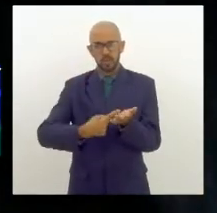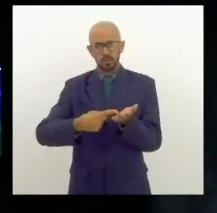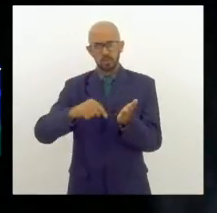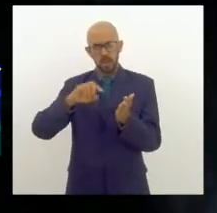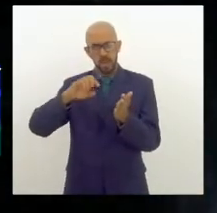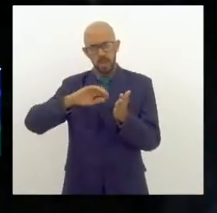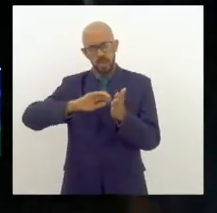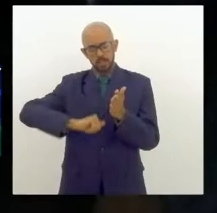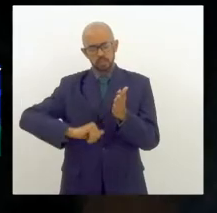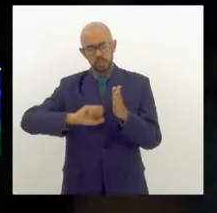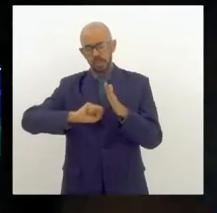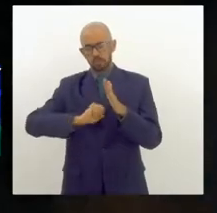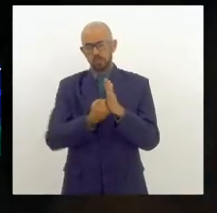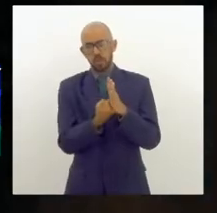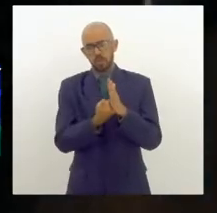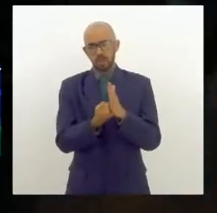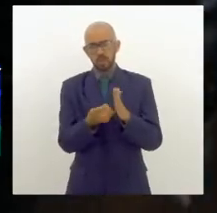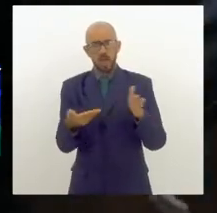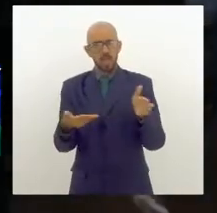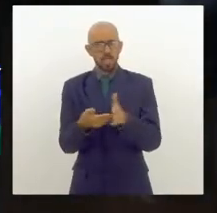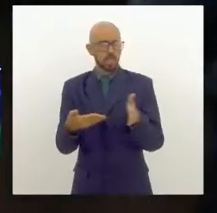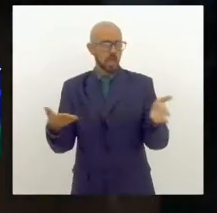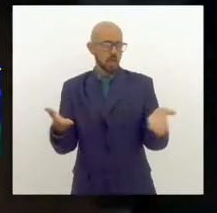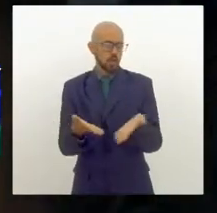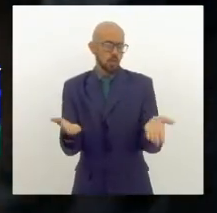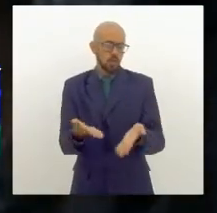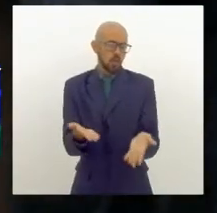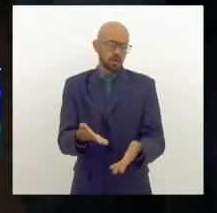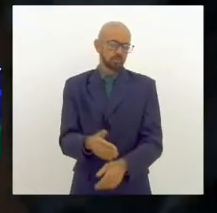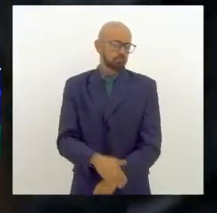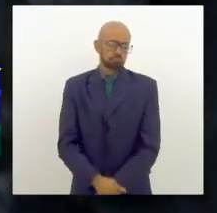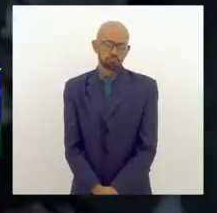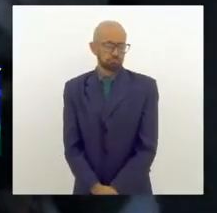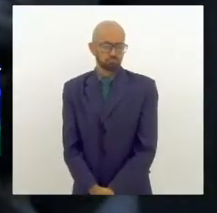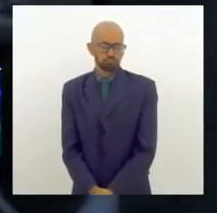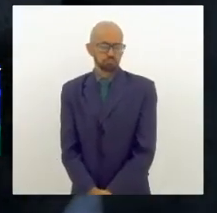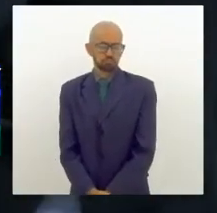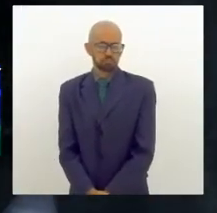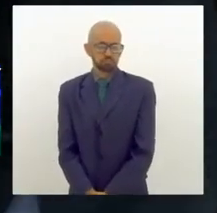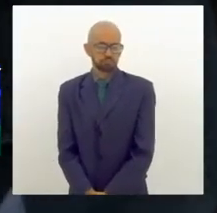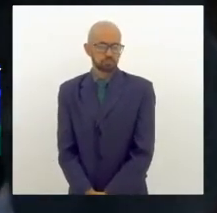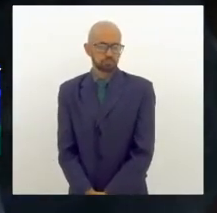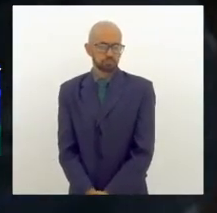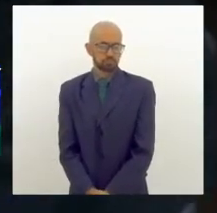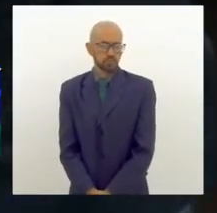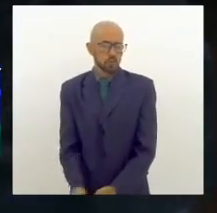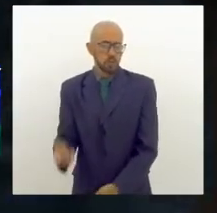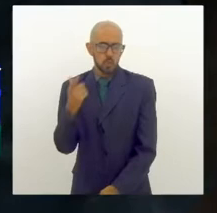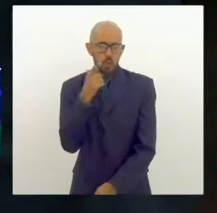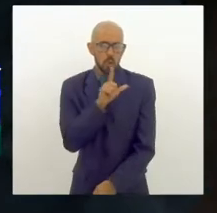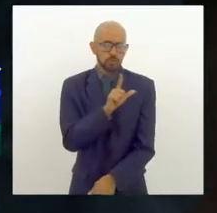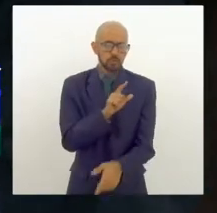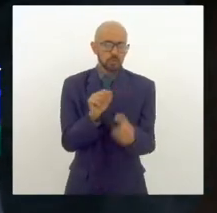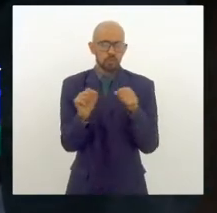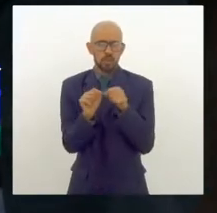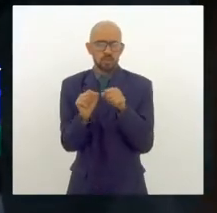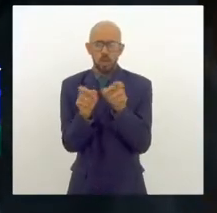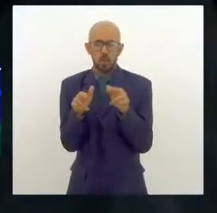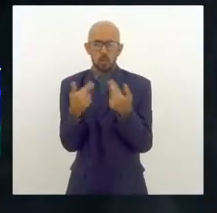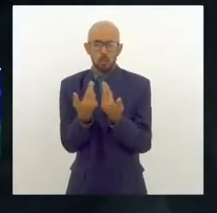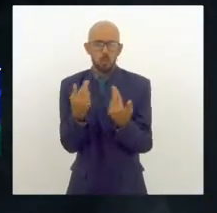do veto. E até agora, senhor presidente, eu ainda não consegui fazer nenhuma